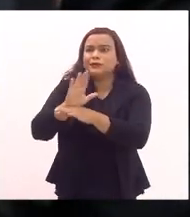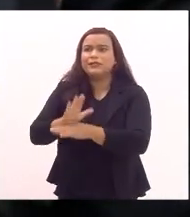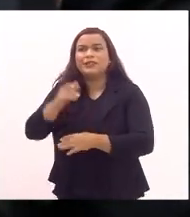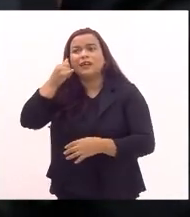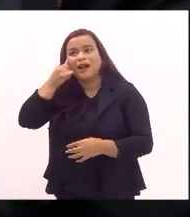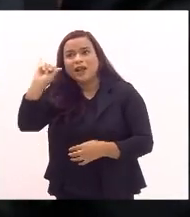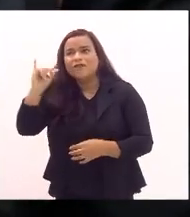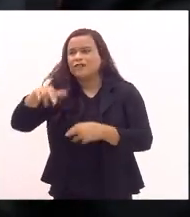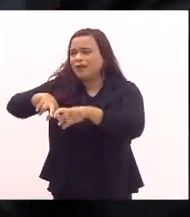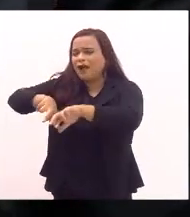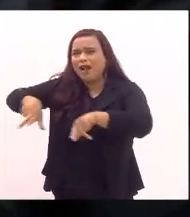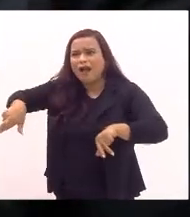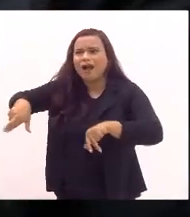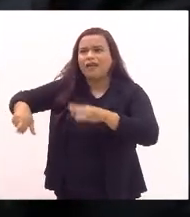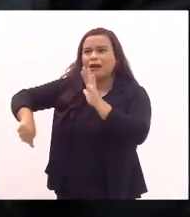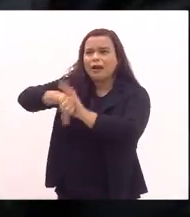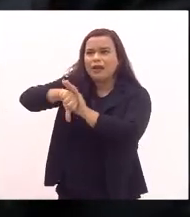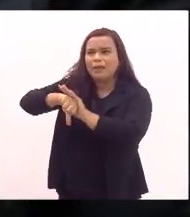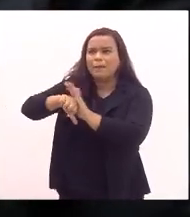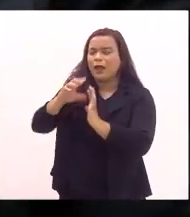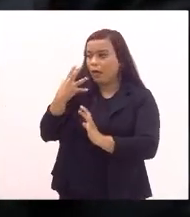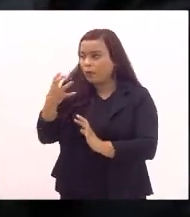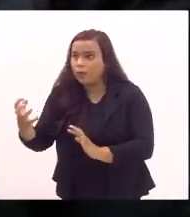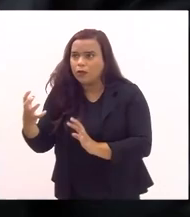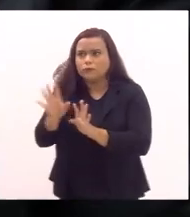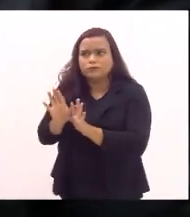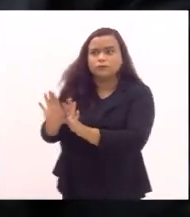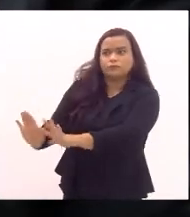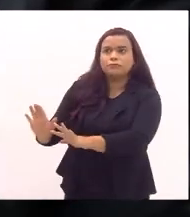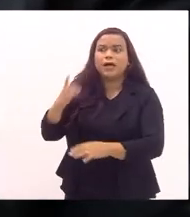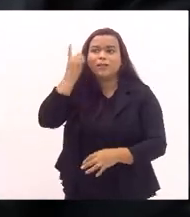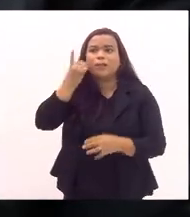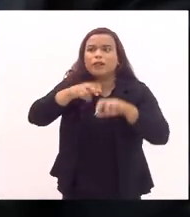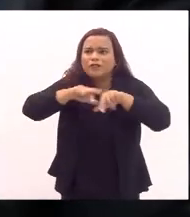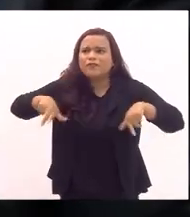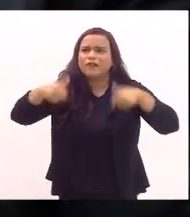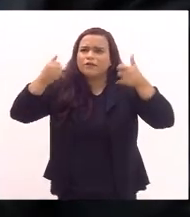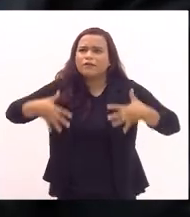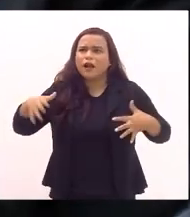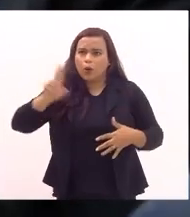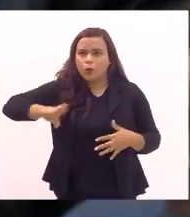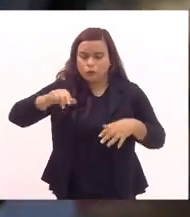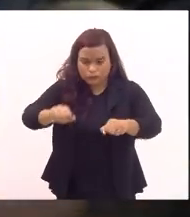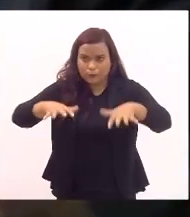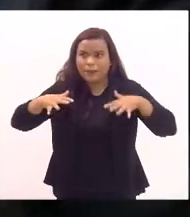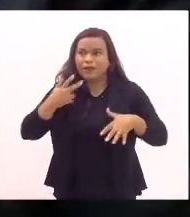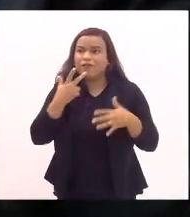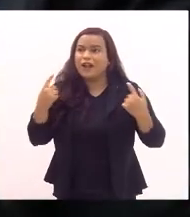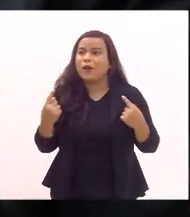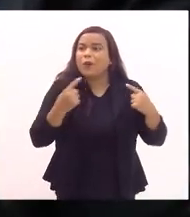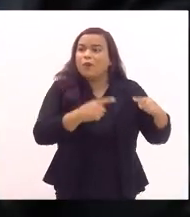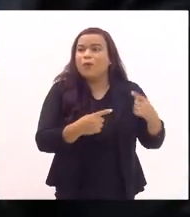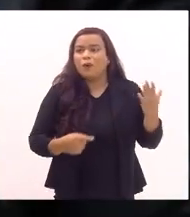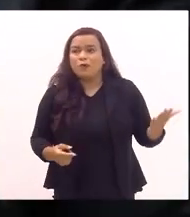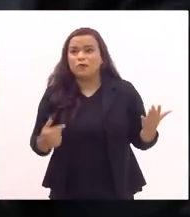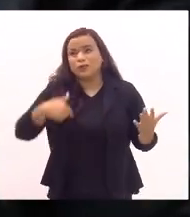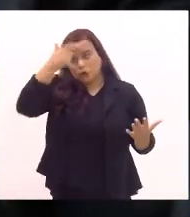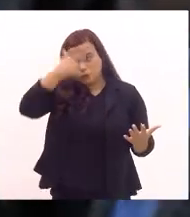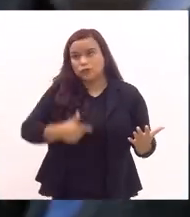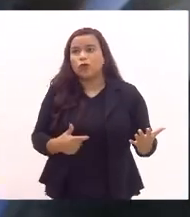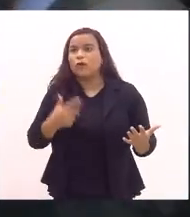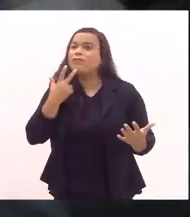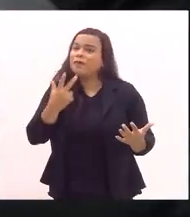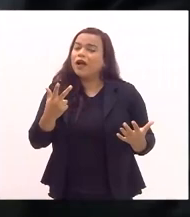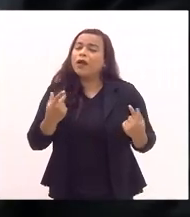ceder à criminalidade que tantos deputados e deputadas vem aqui uso esse plenário para falar contra e eu sou uma delas